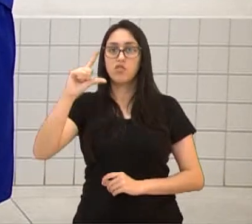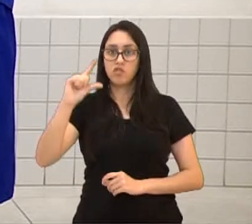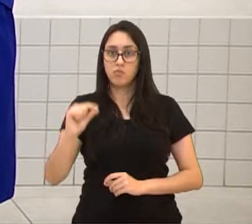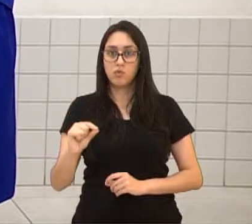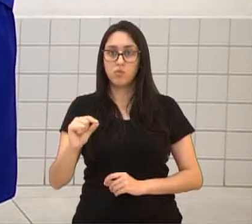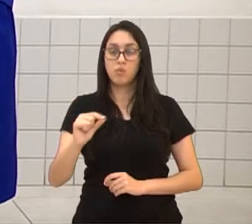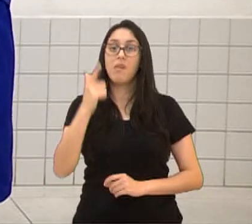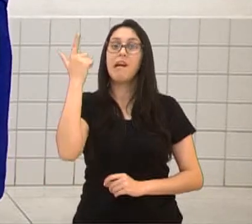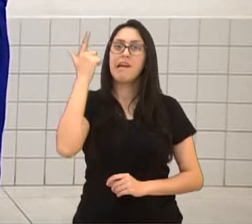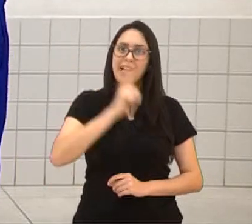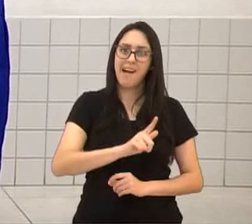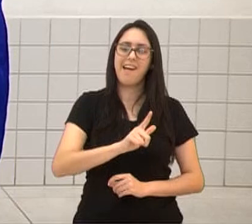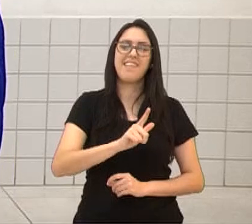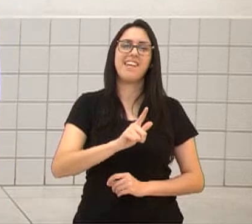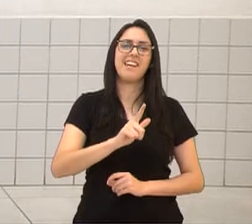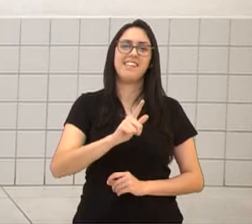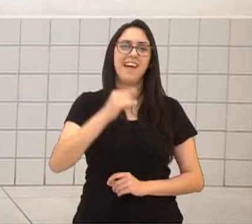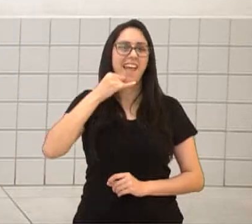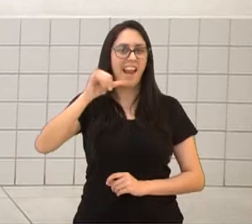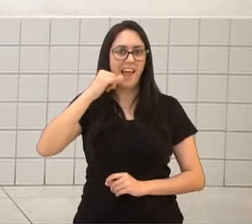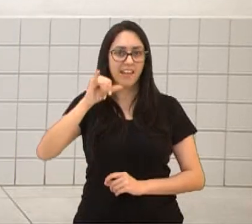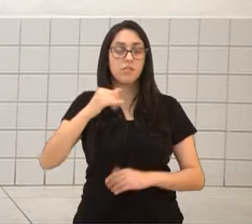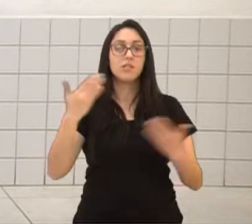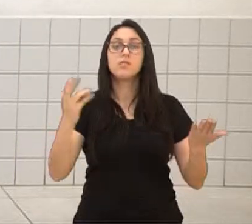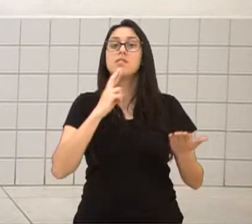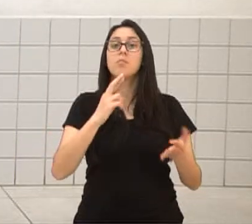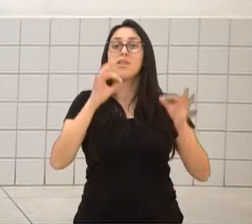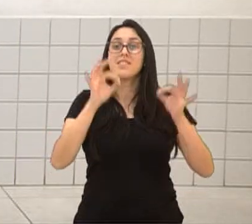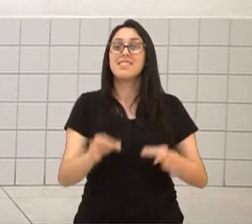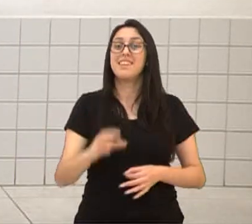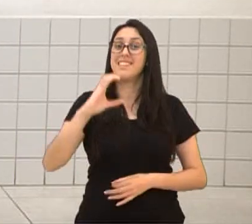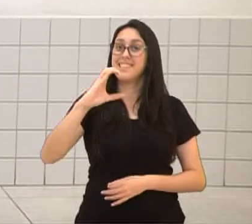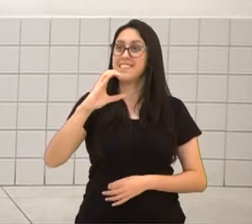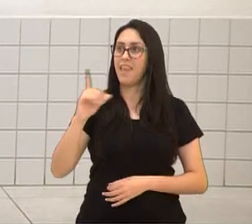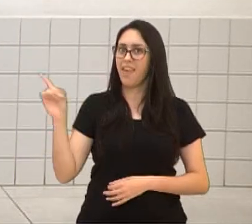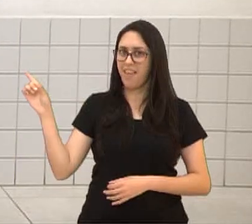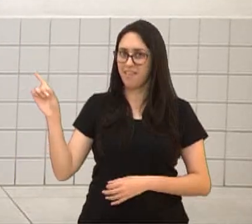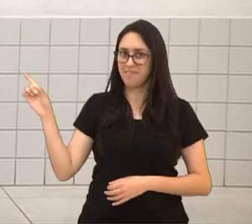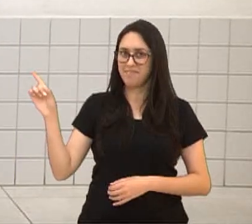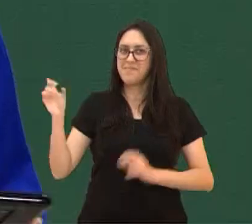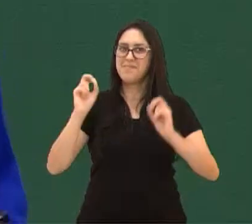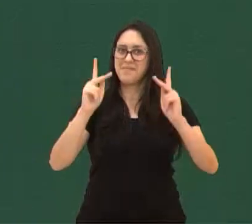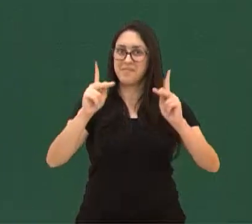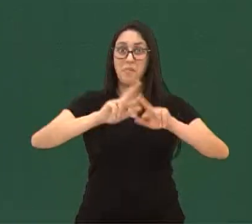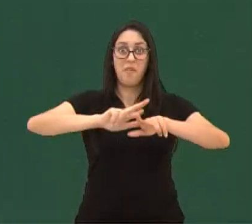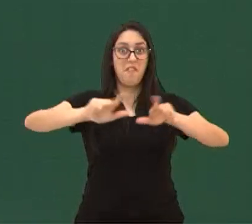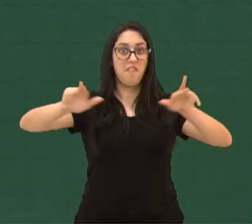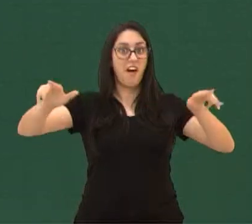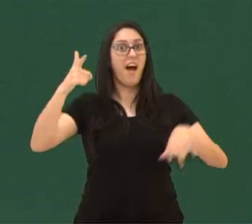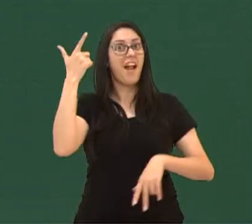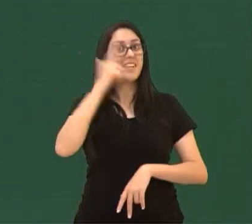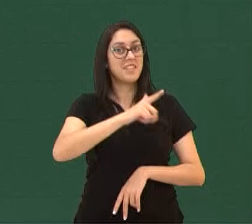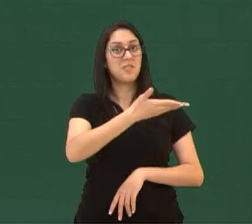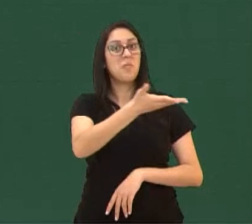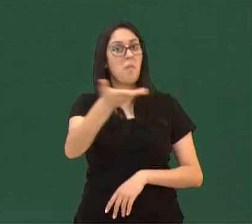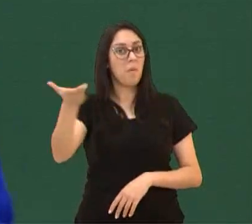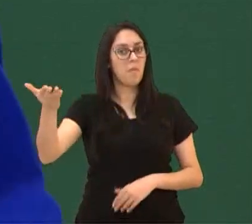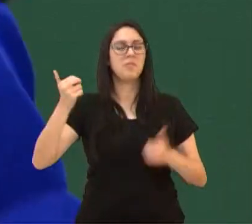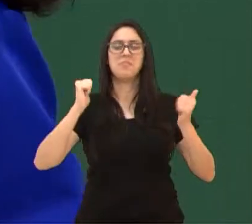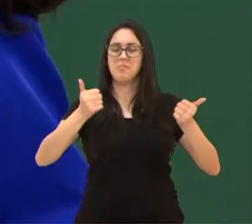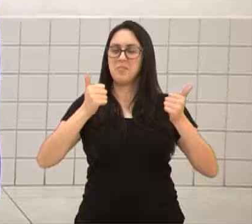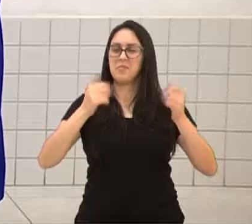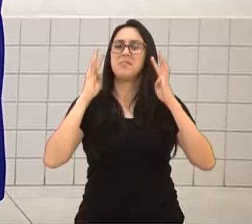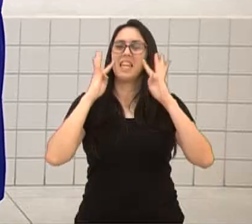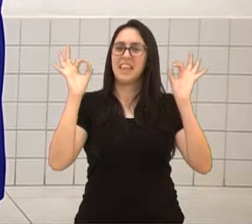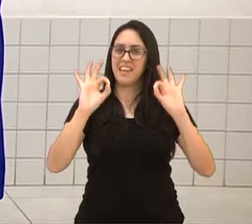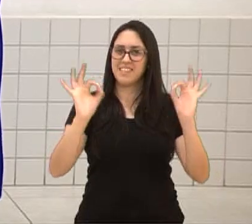ganha elétrons, ok? Opção correta, então, letra C. Muito bem, vários acertaram. Estou gostando de ver, hein, pessoal? Estão prestando